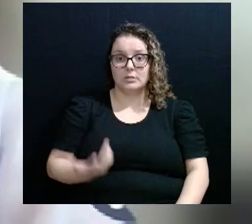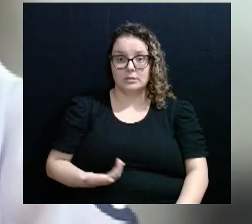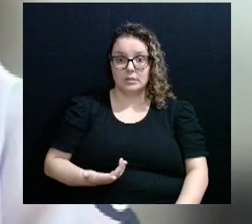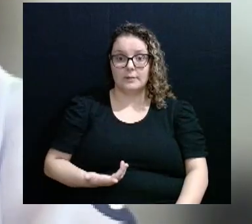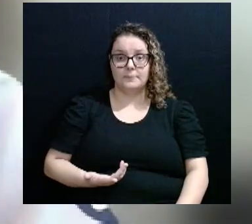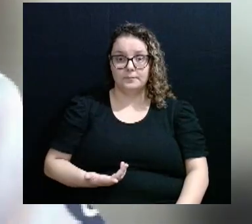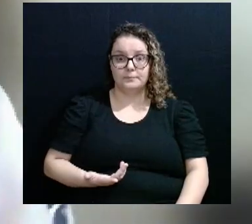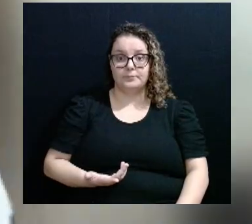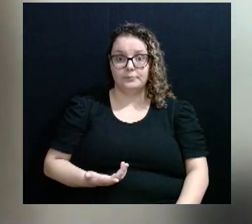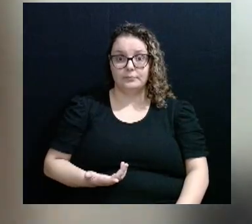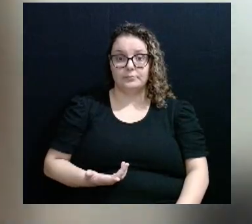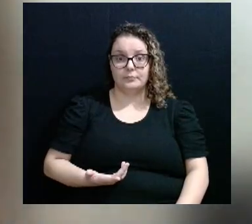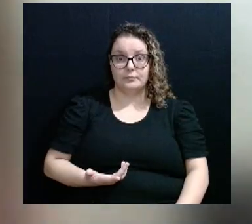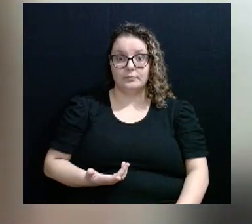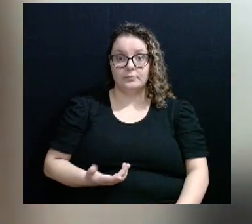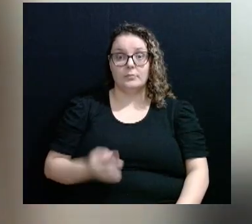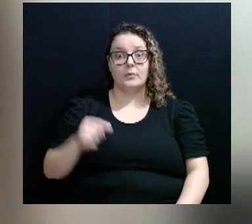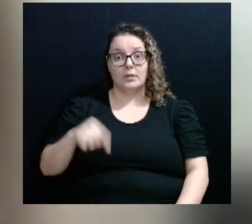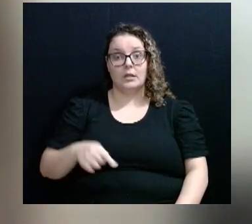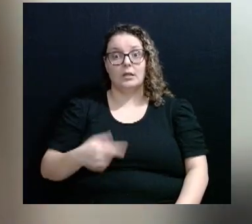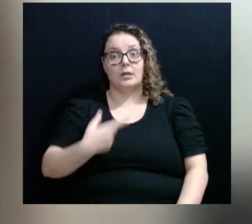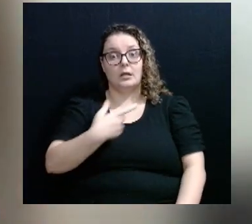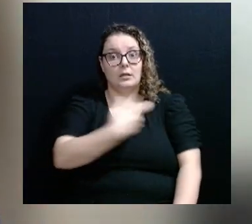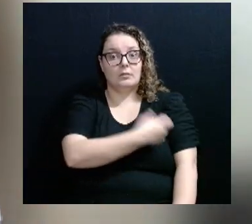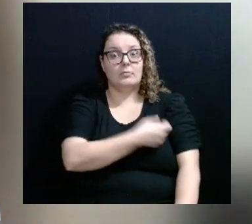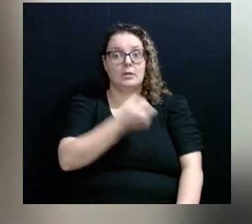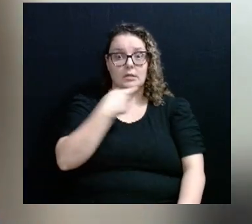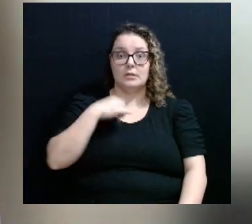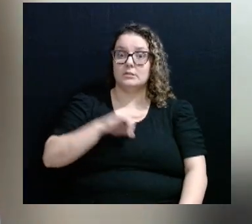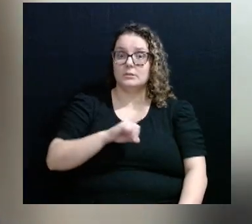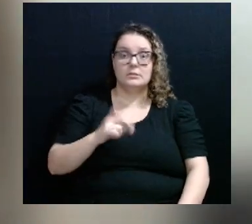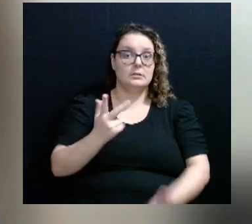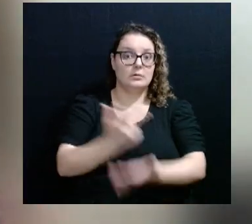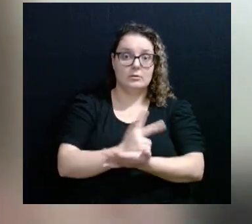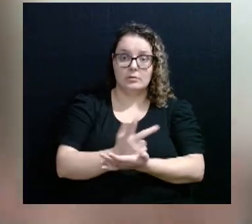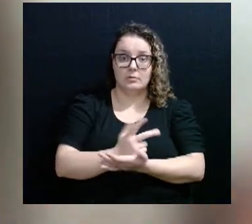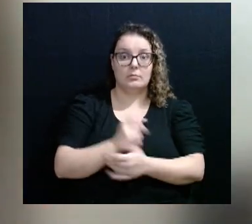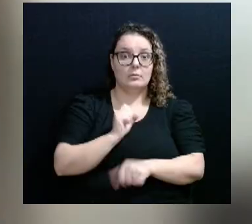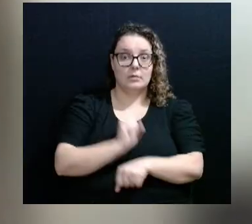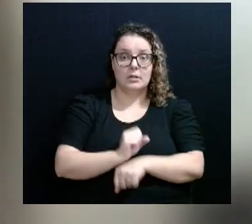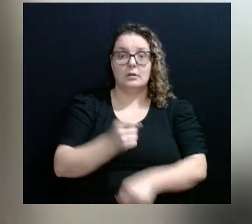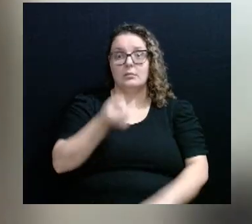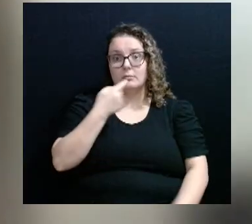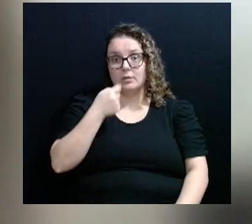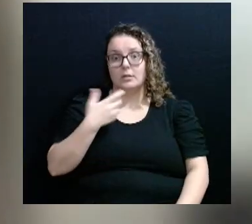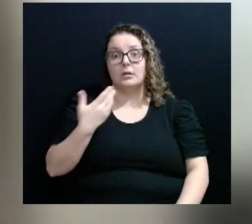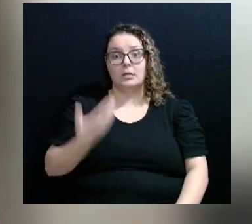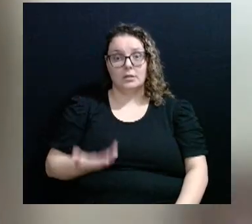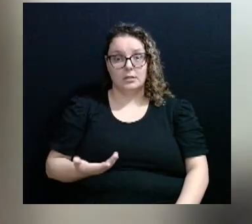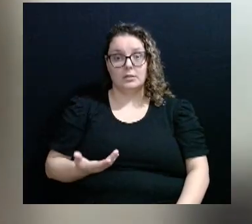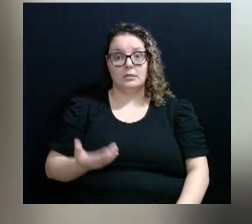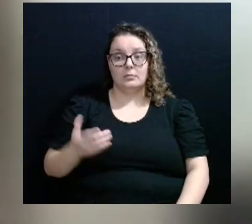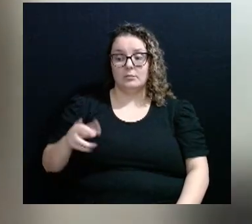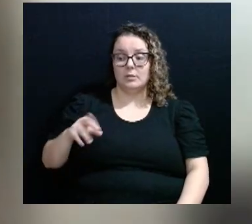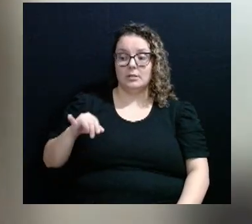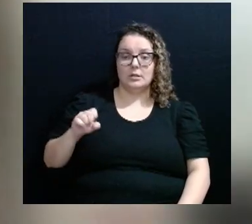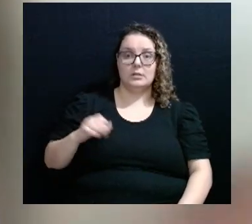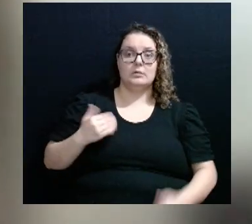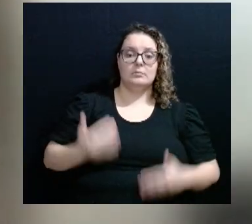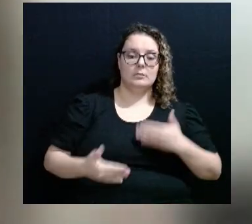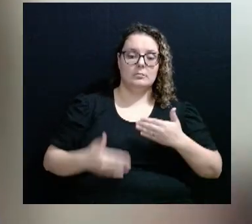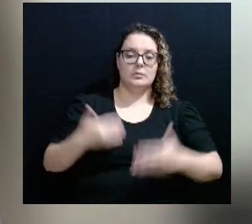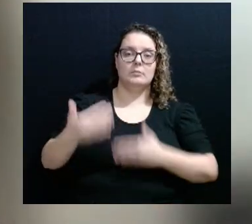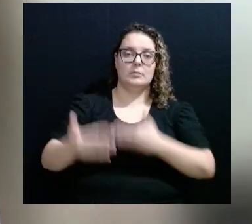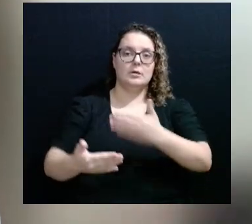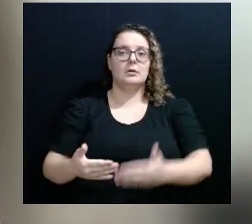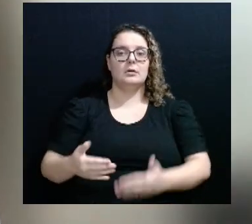né? E aí você vai colocar medicação, e se não parar com medicação, aí ela entra em uma